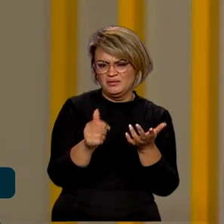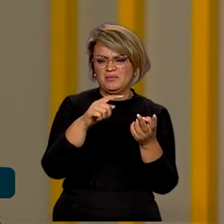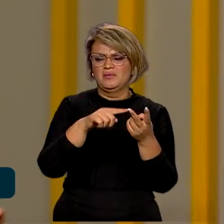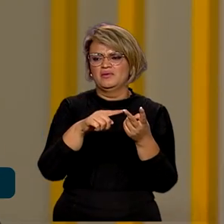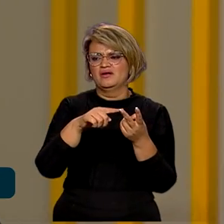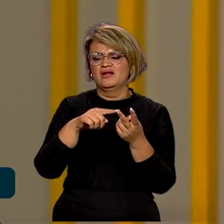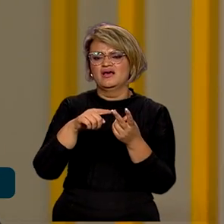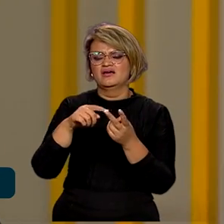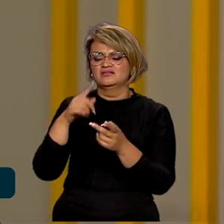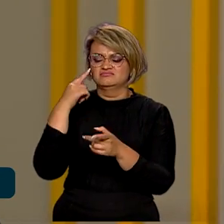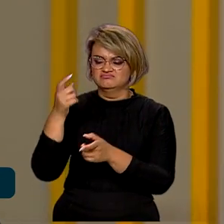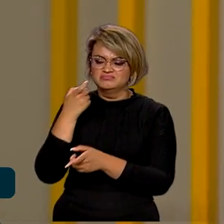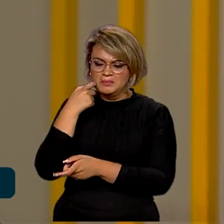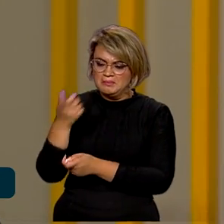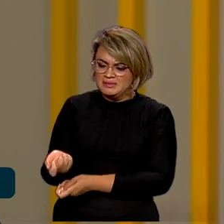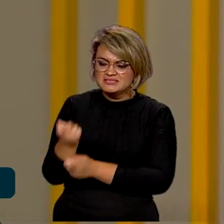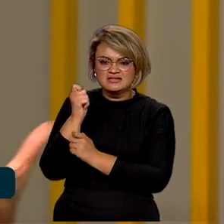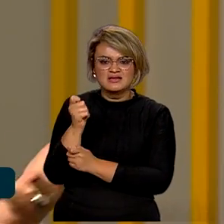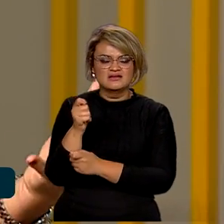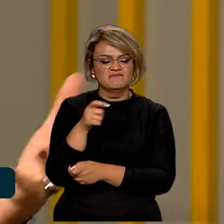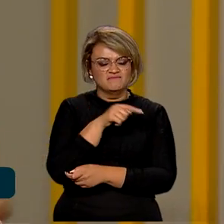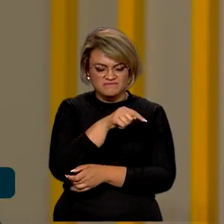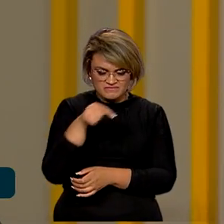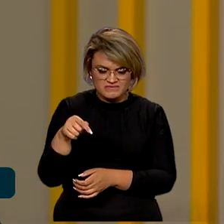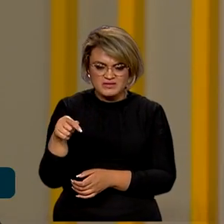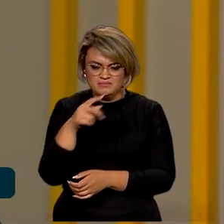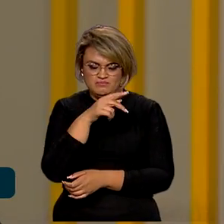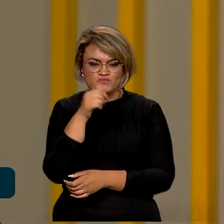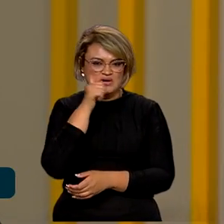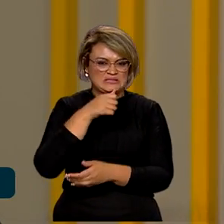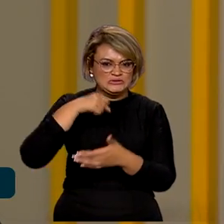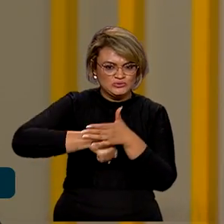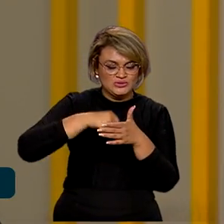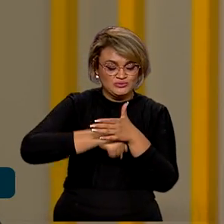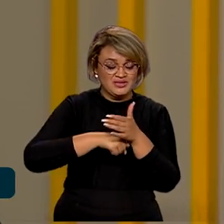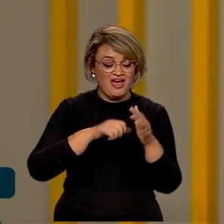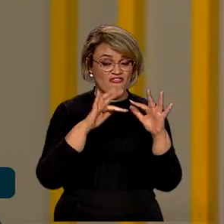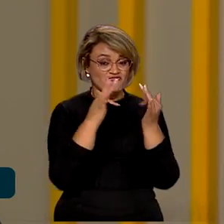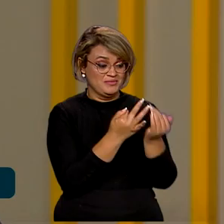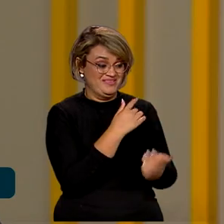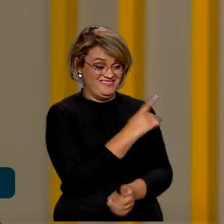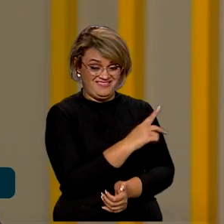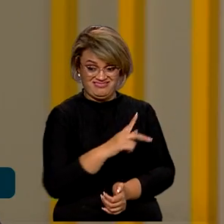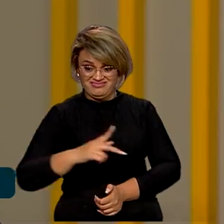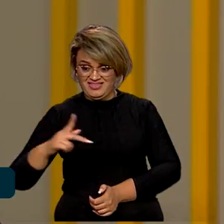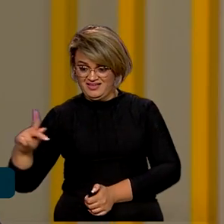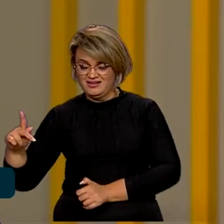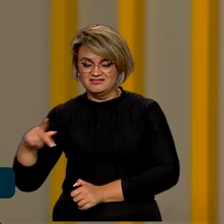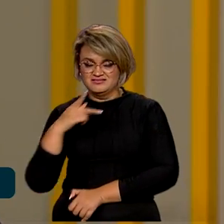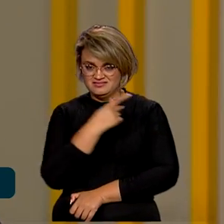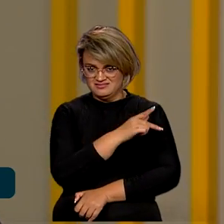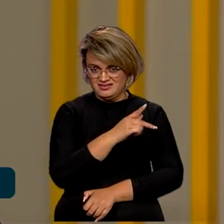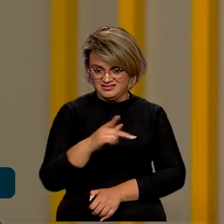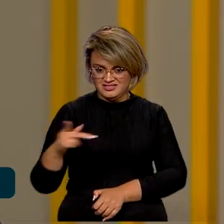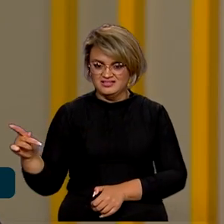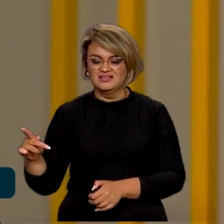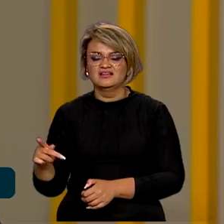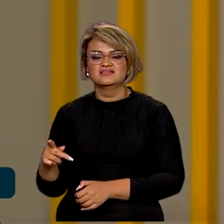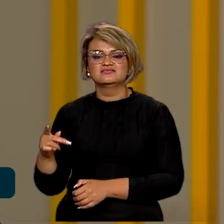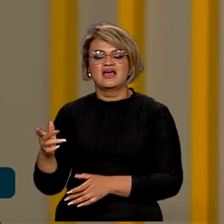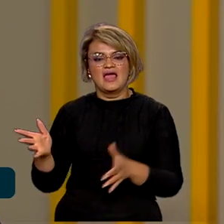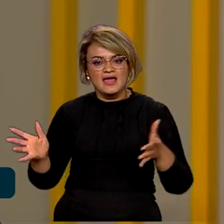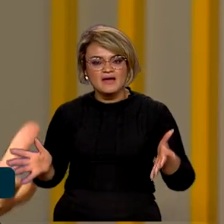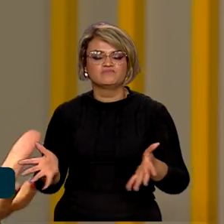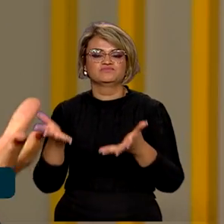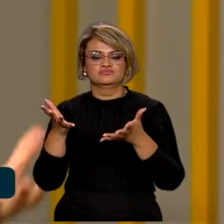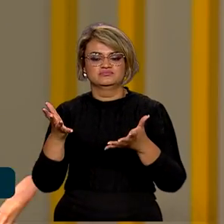pescadoras, marisqueiras. Então, essa ampla, né, essa ampla diversidade, né, que eu diria que é a grande pujança